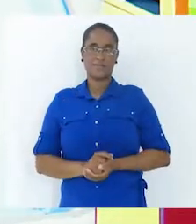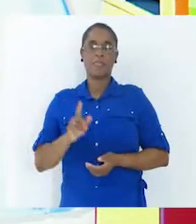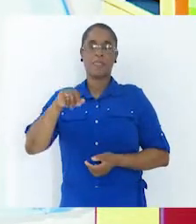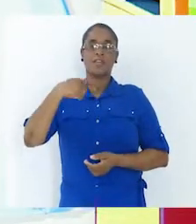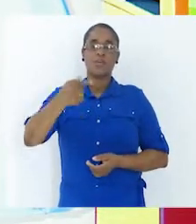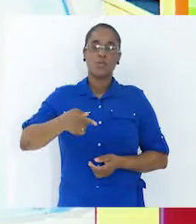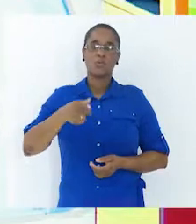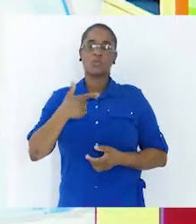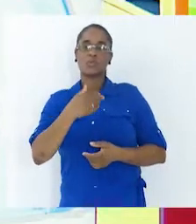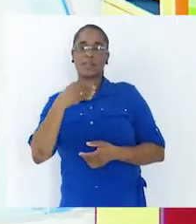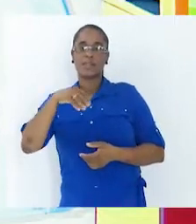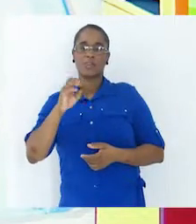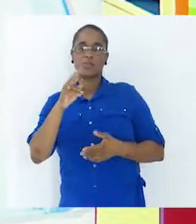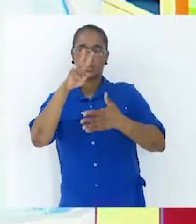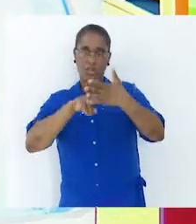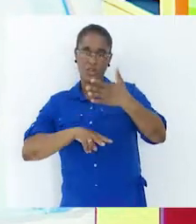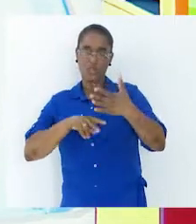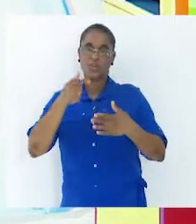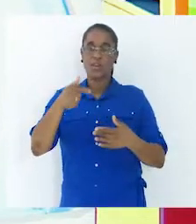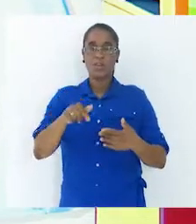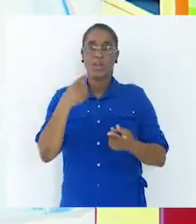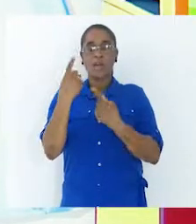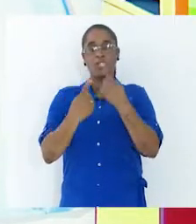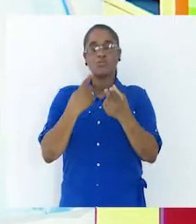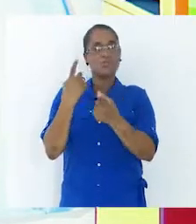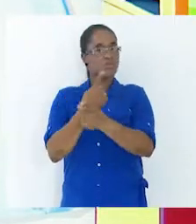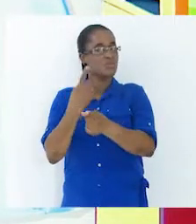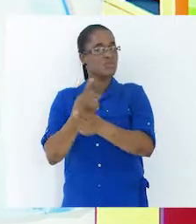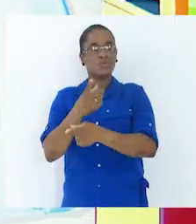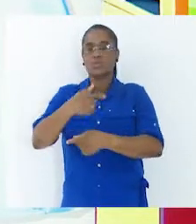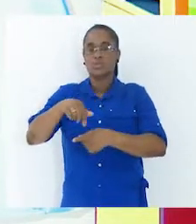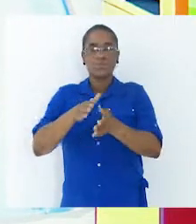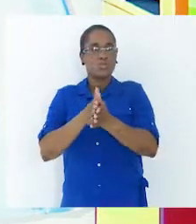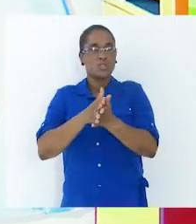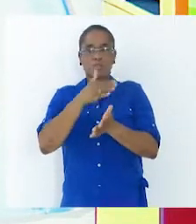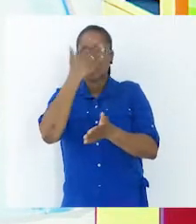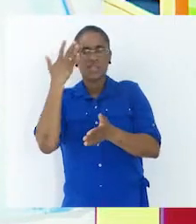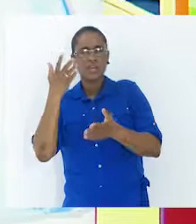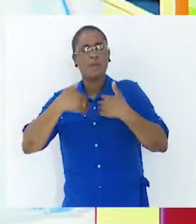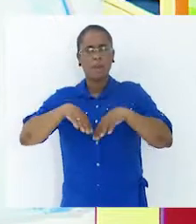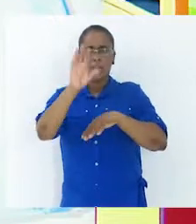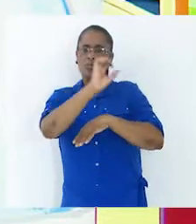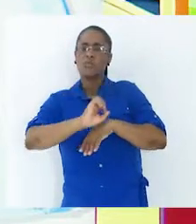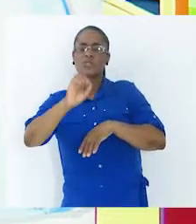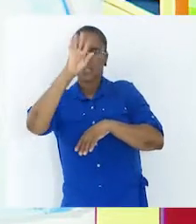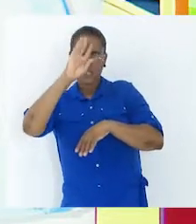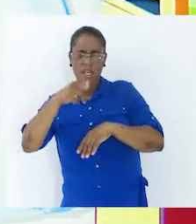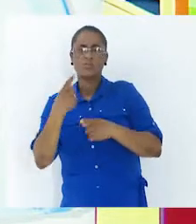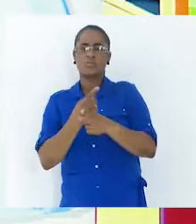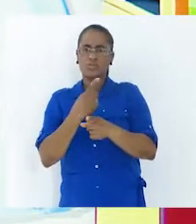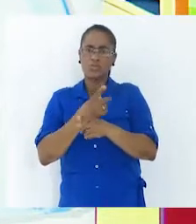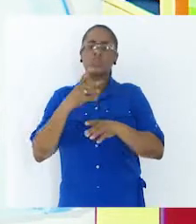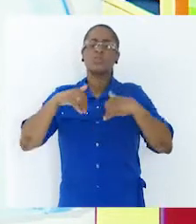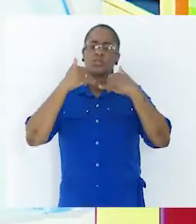de texto que tem a ver com alguns produtos que nós utilizamos dia a dia, mas vocês sabem que os produtos, depois